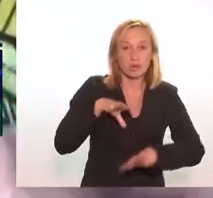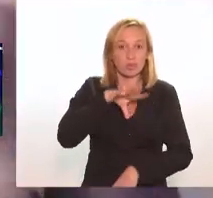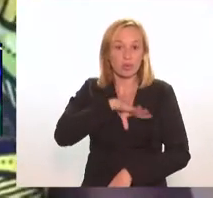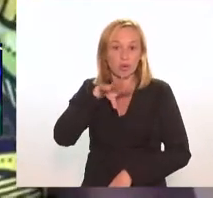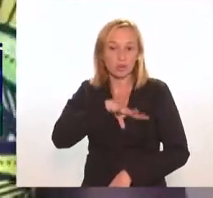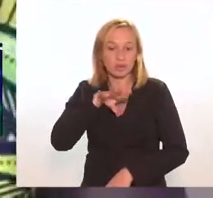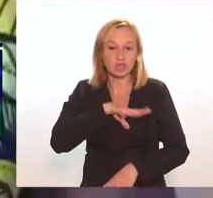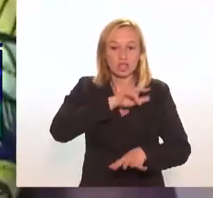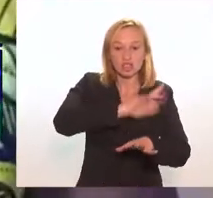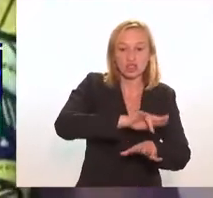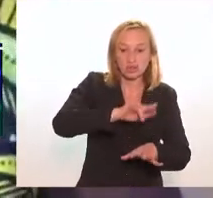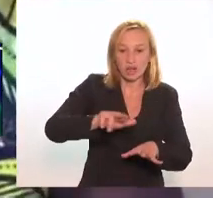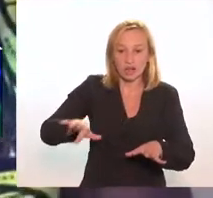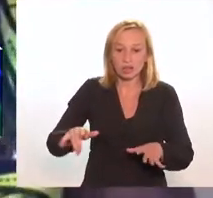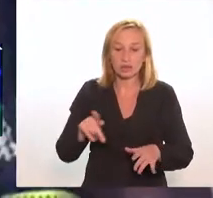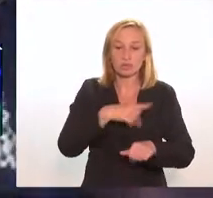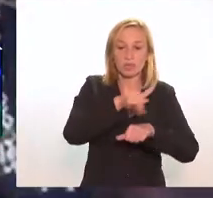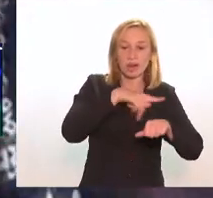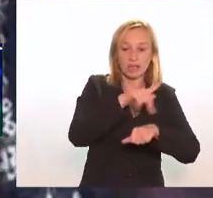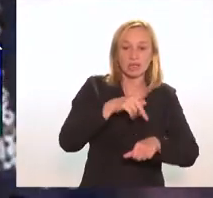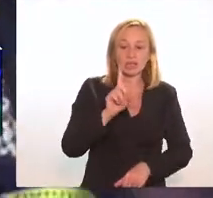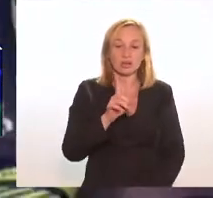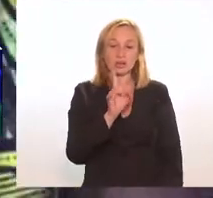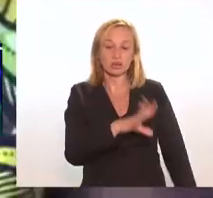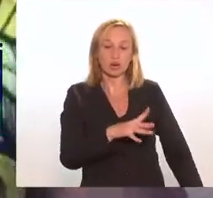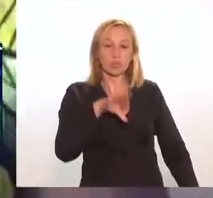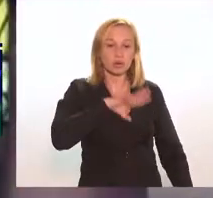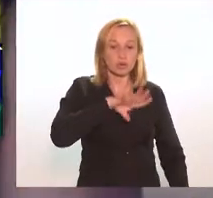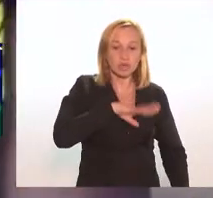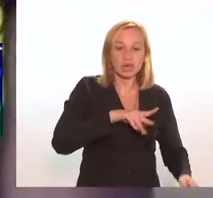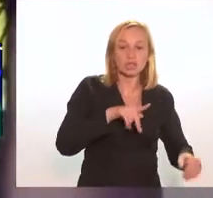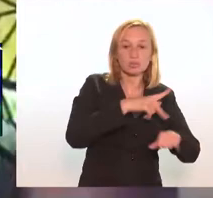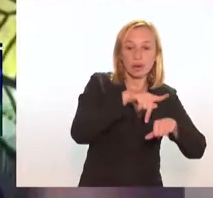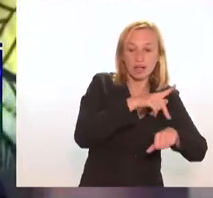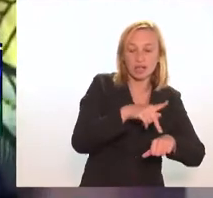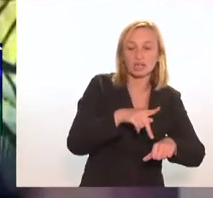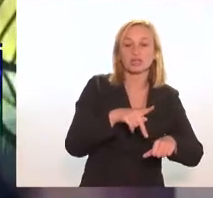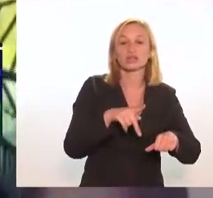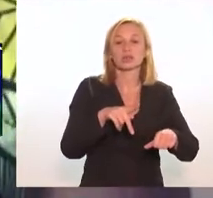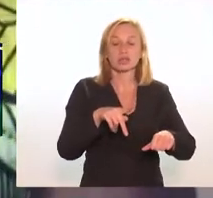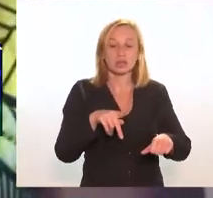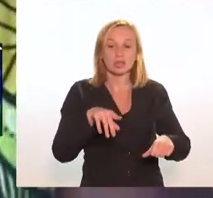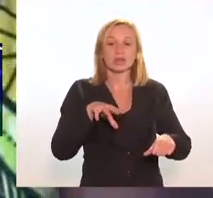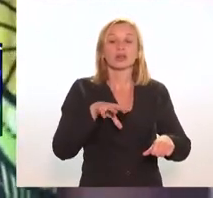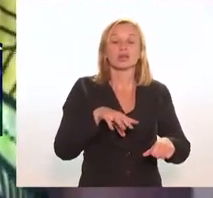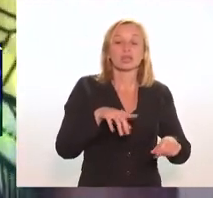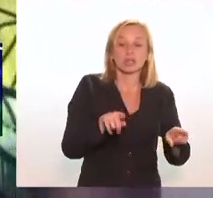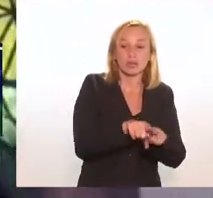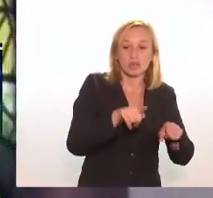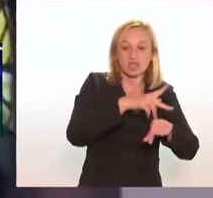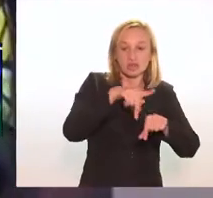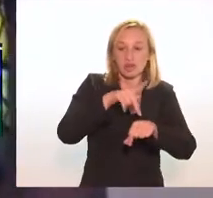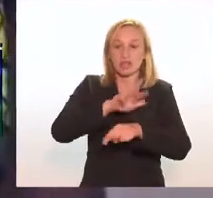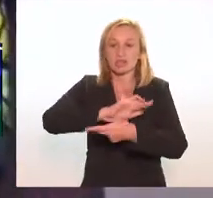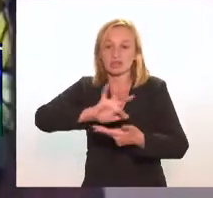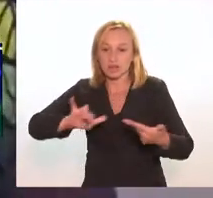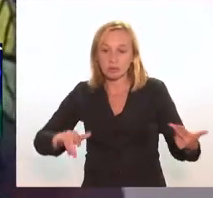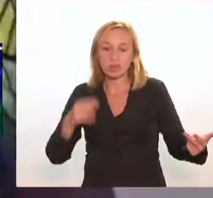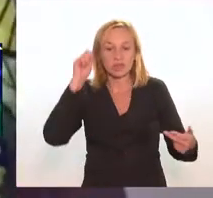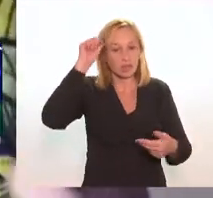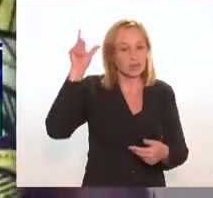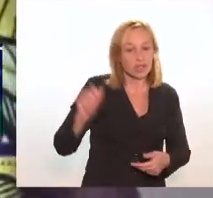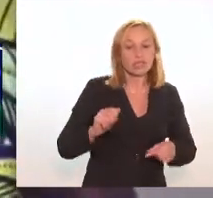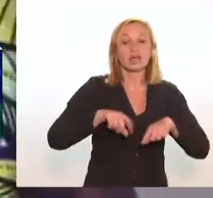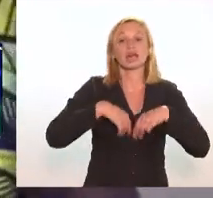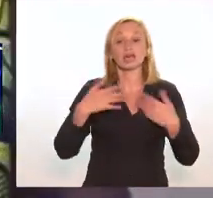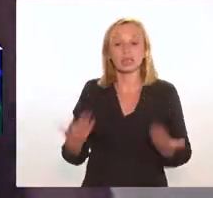português de diversos países, não só o português de Portugal, o português do Brasil e de diversos países africanos.